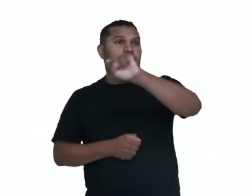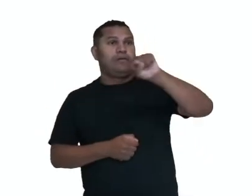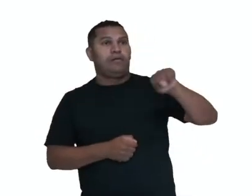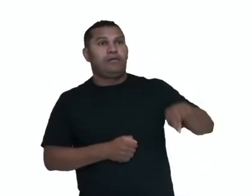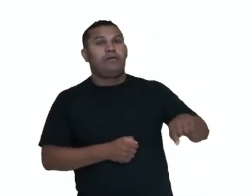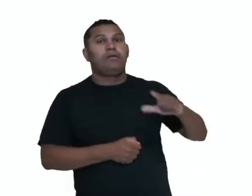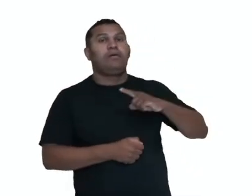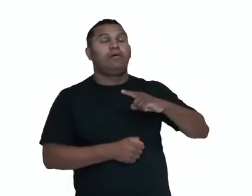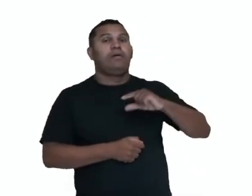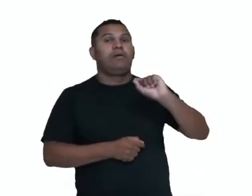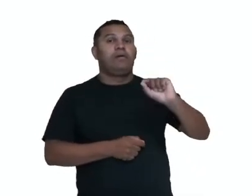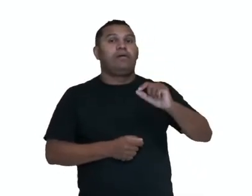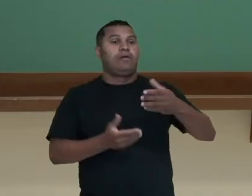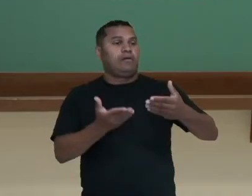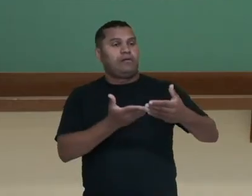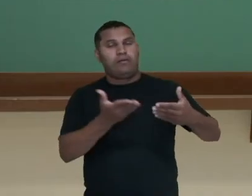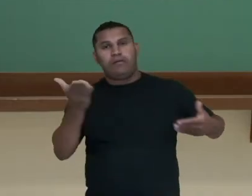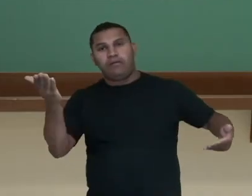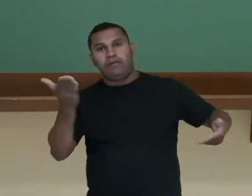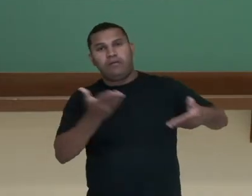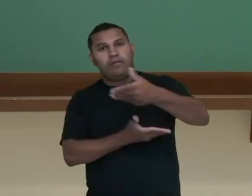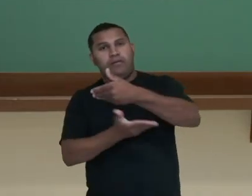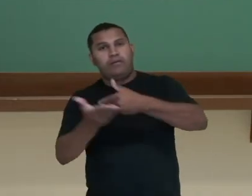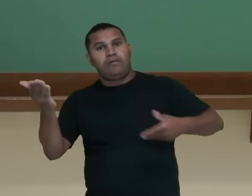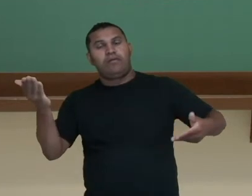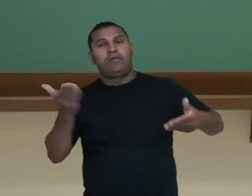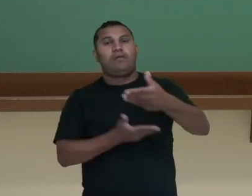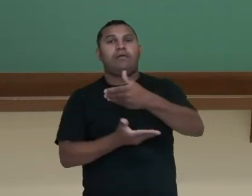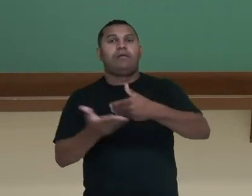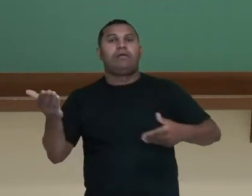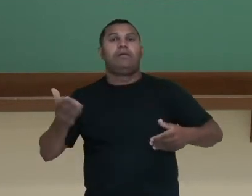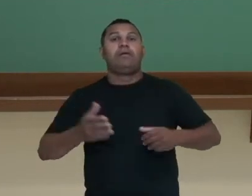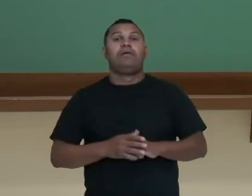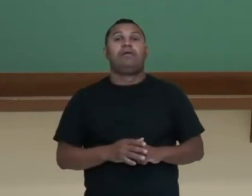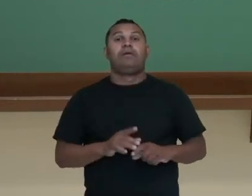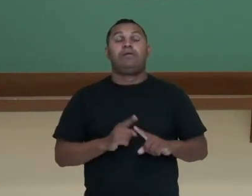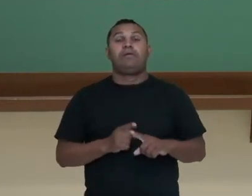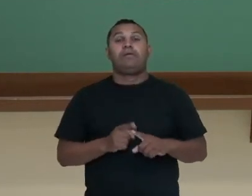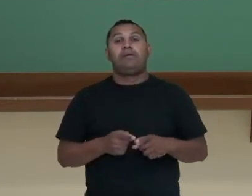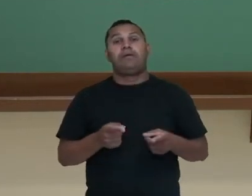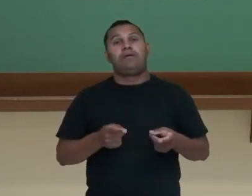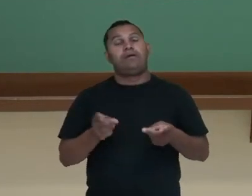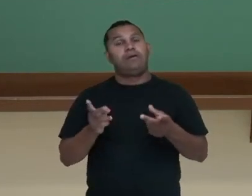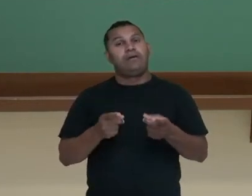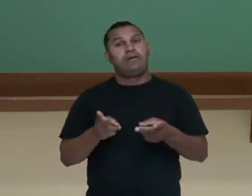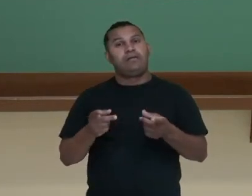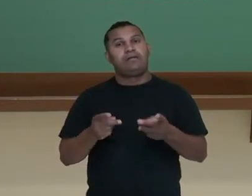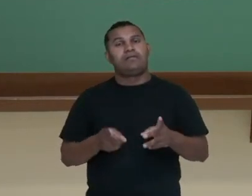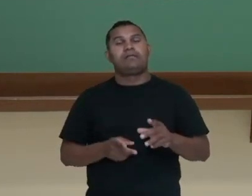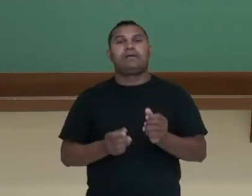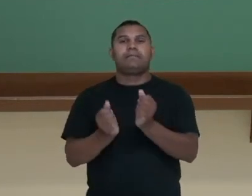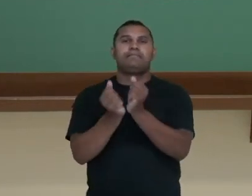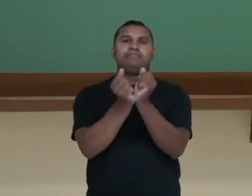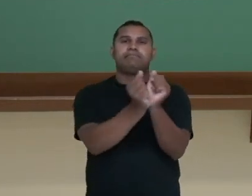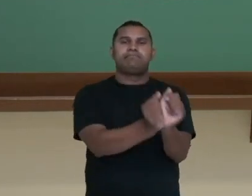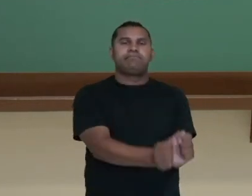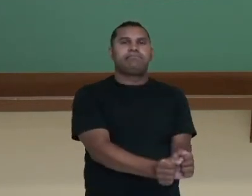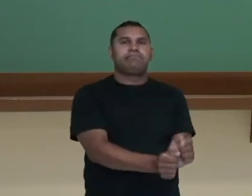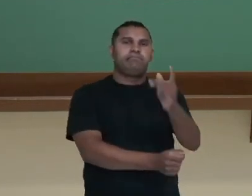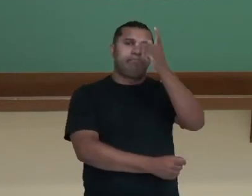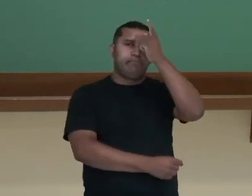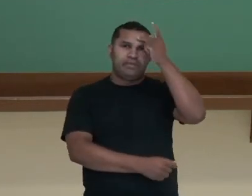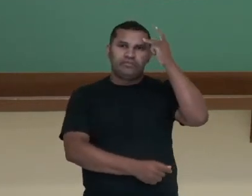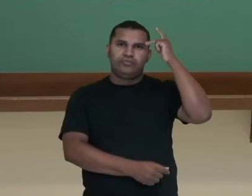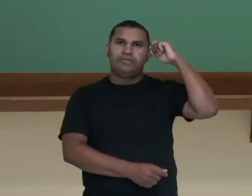enorme e lucrativo empreendimento comercial que infelizmente envolvia o tráfico de pessoas, o tráfico de